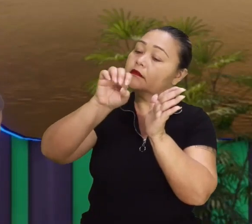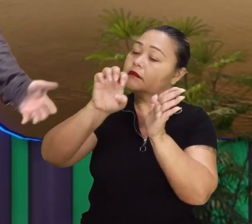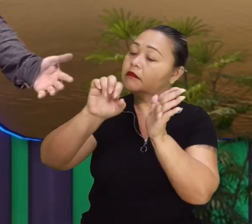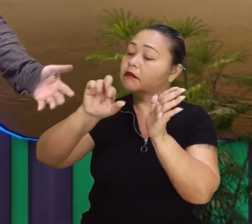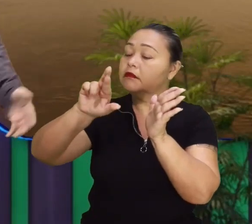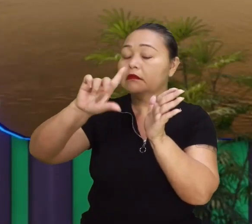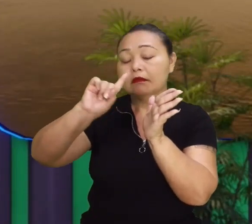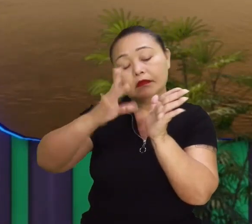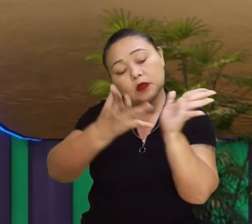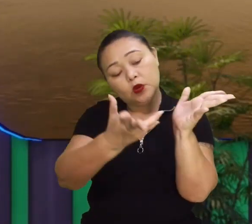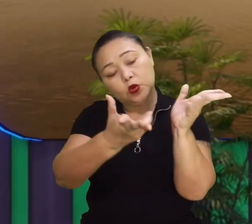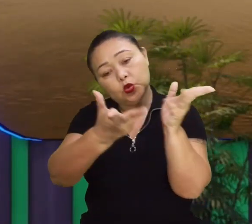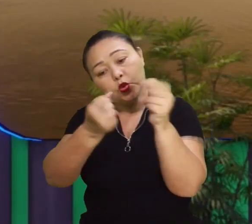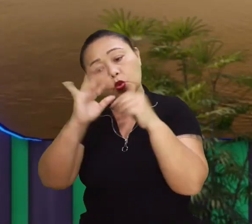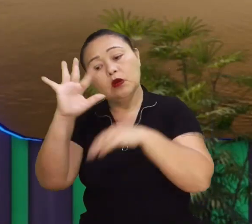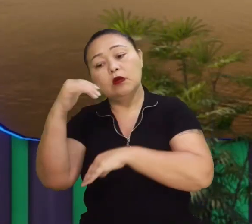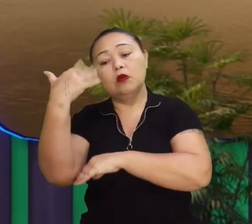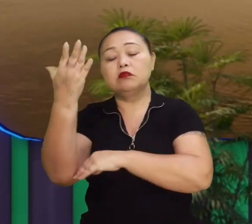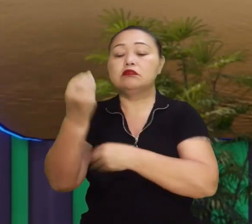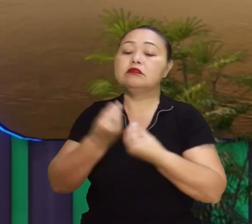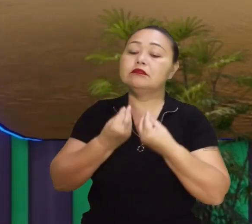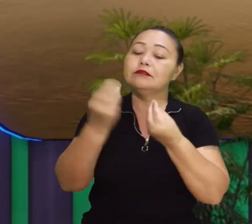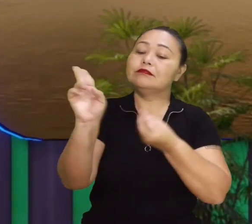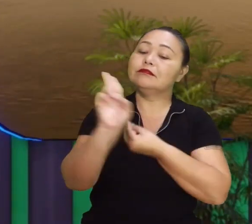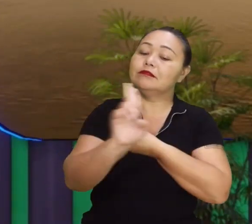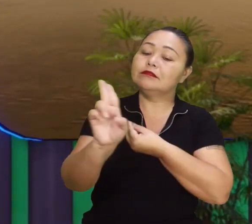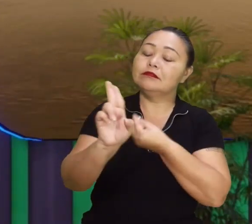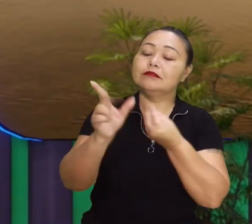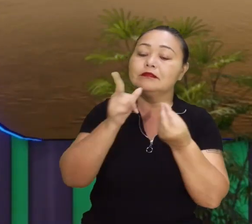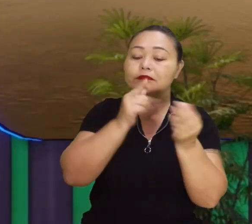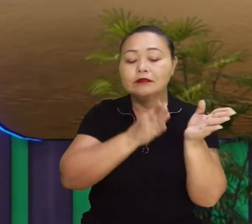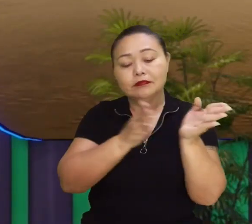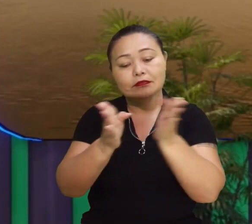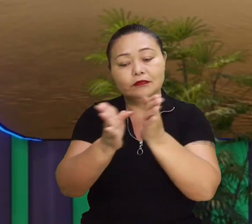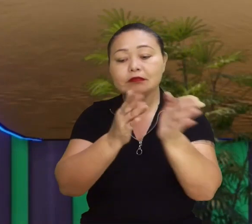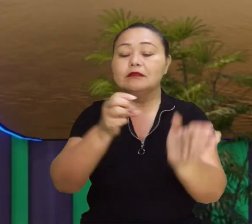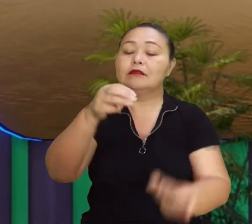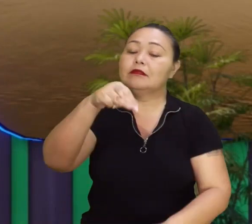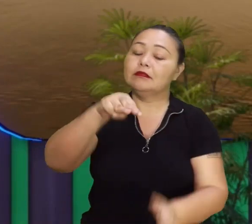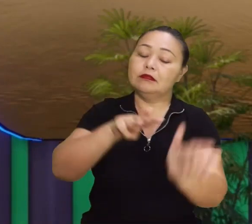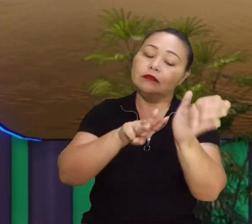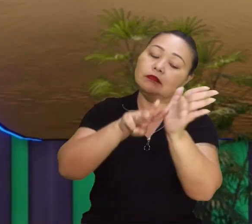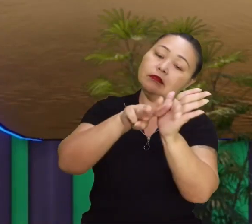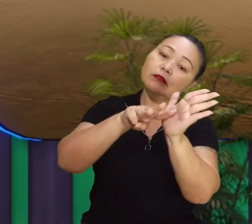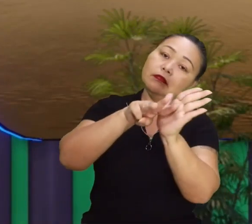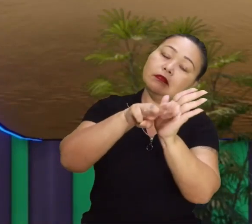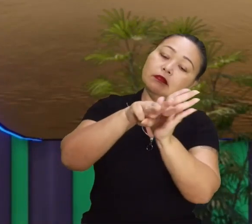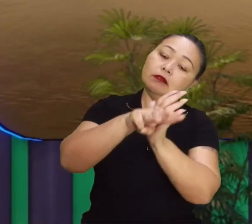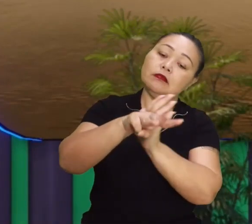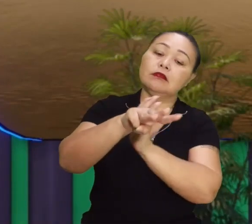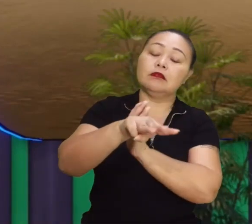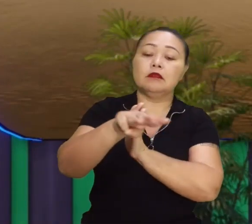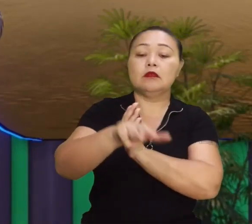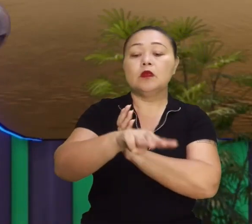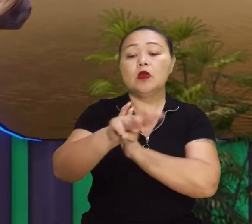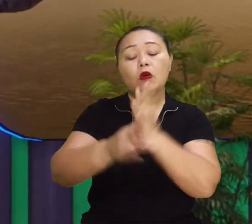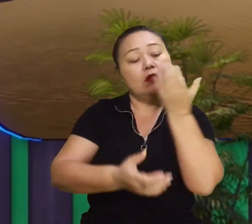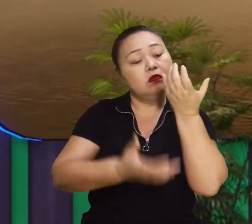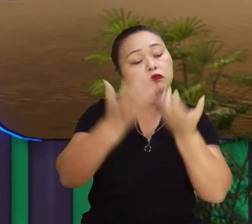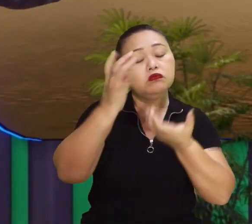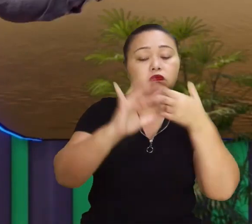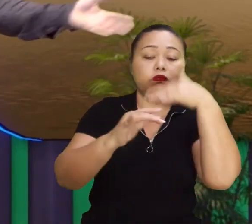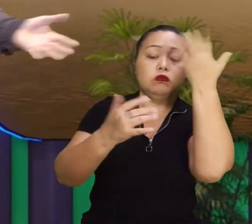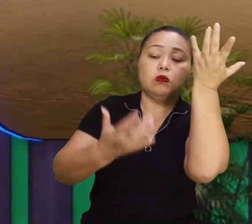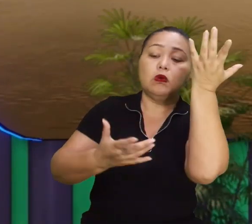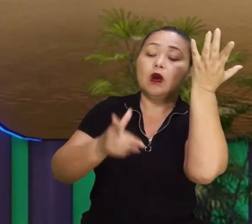gente tira a madeira e temos um rio chamado Rio Madeira. Enquanto a madeira pega fogo, nós temos